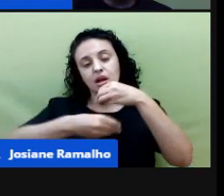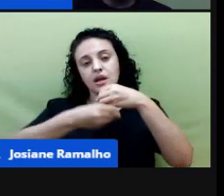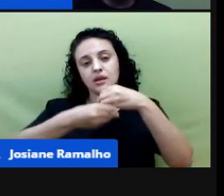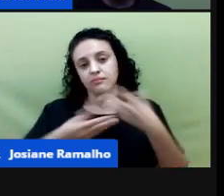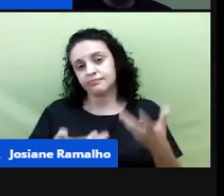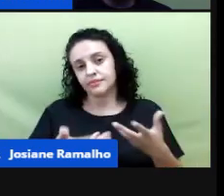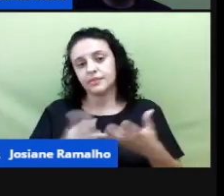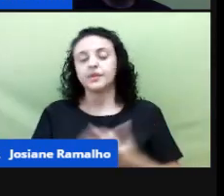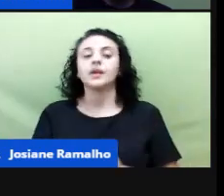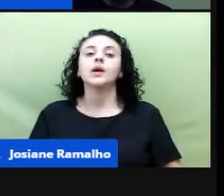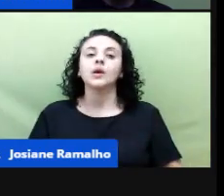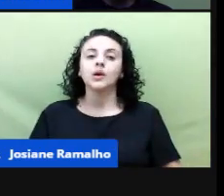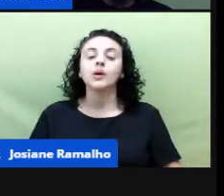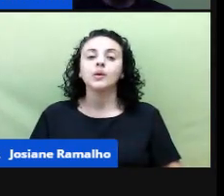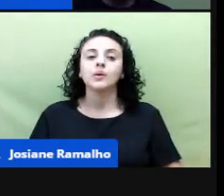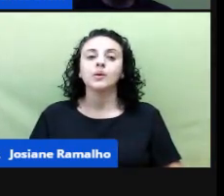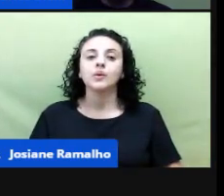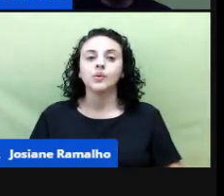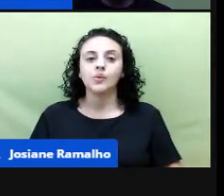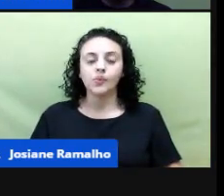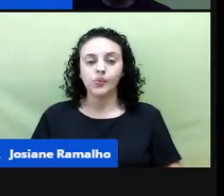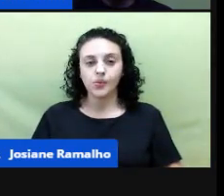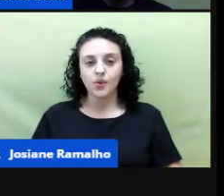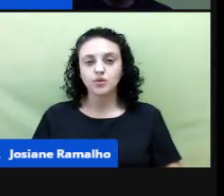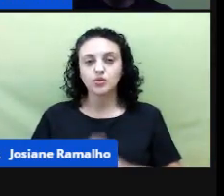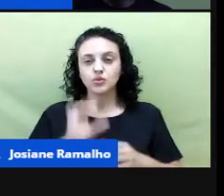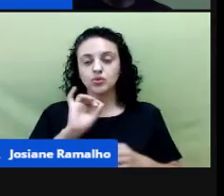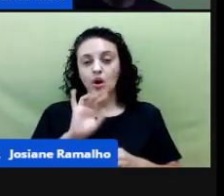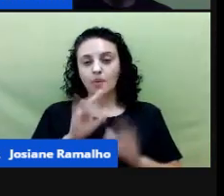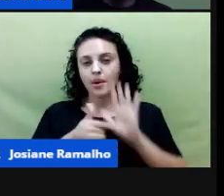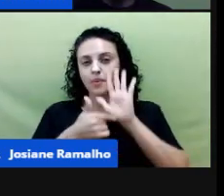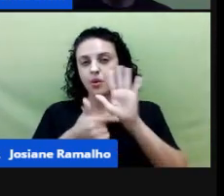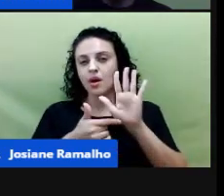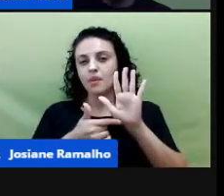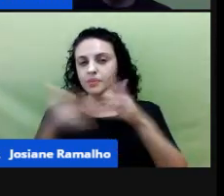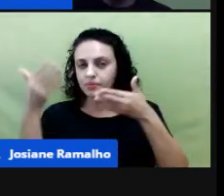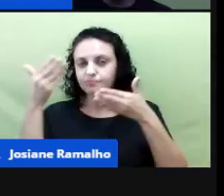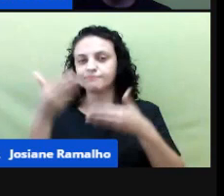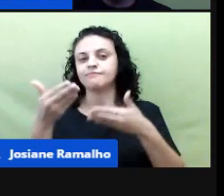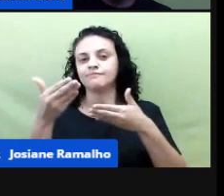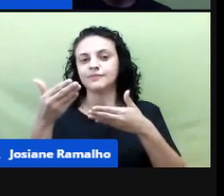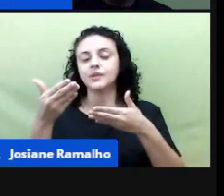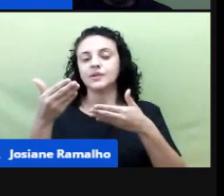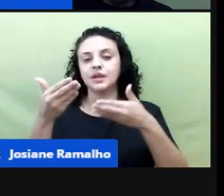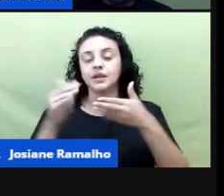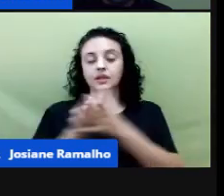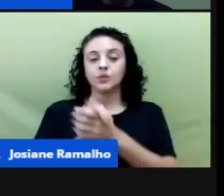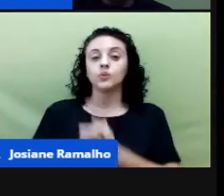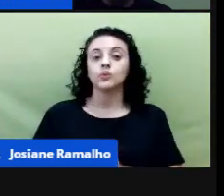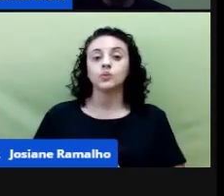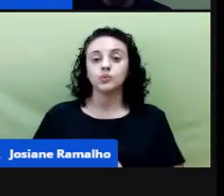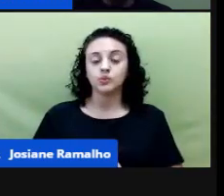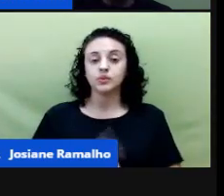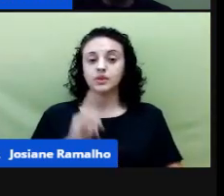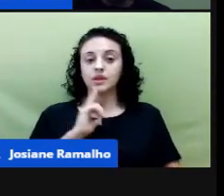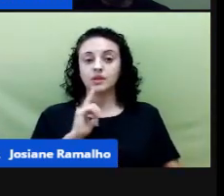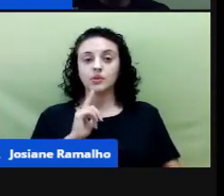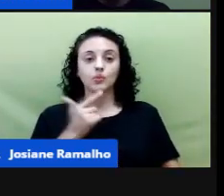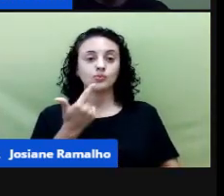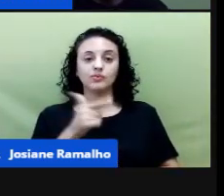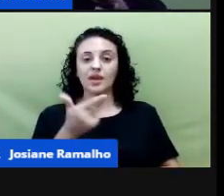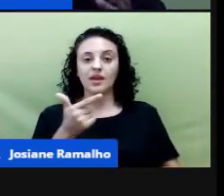ou documentarista, ele quer confirmar ali no documentário. Não existe uma